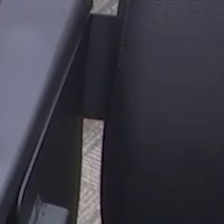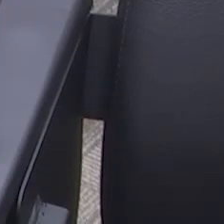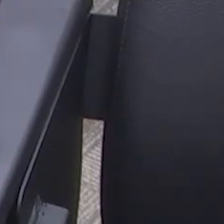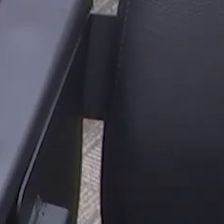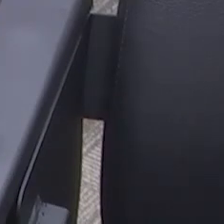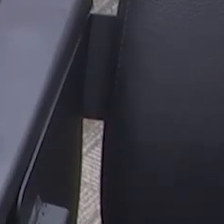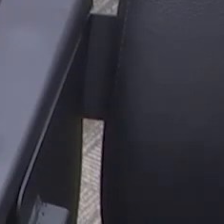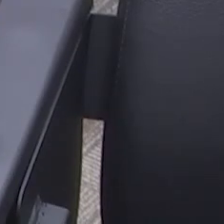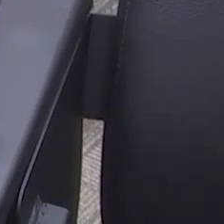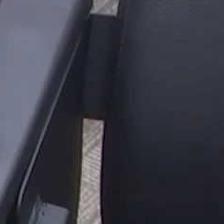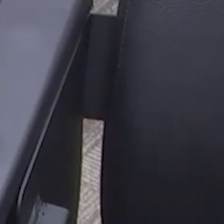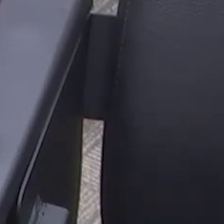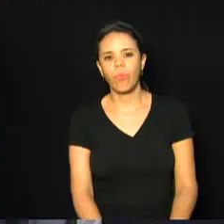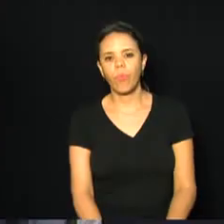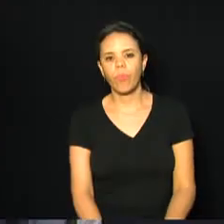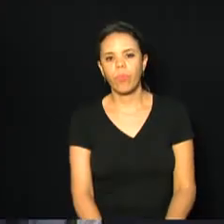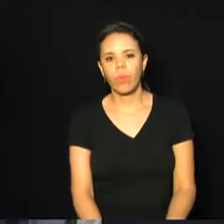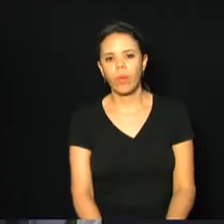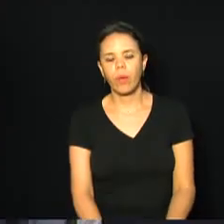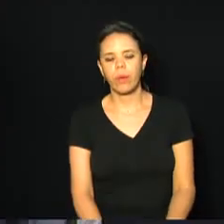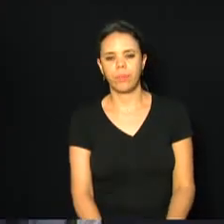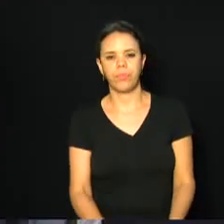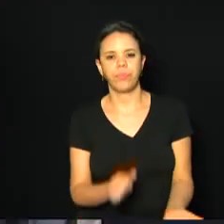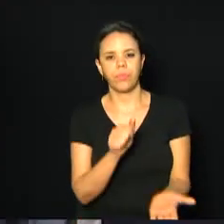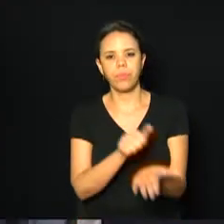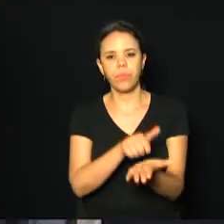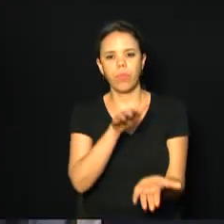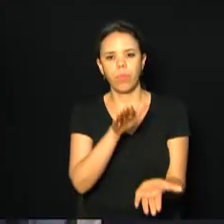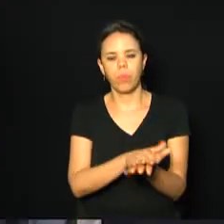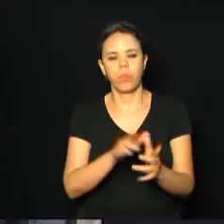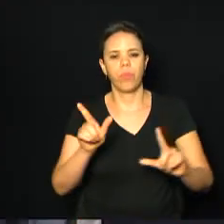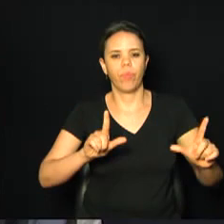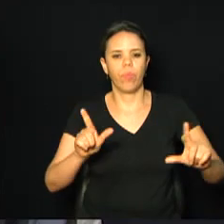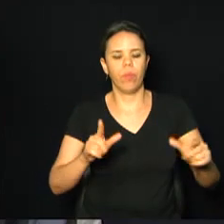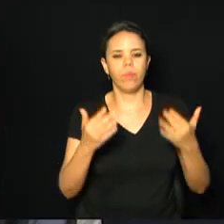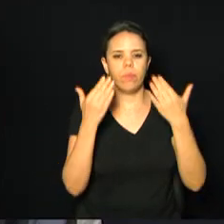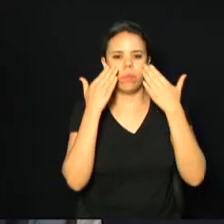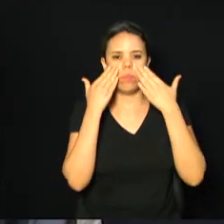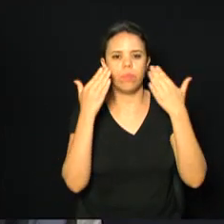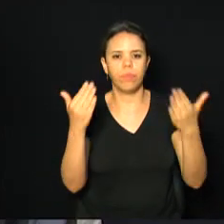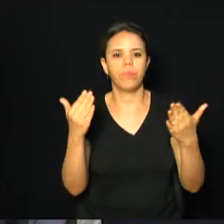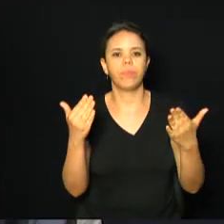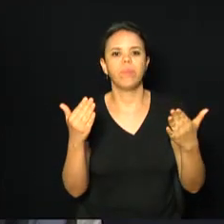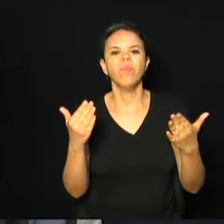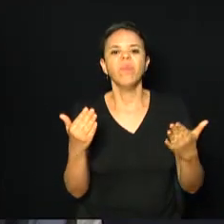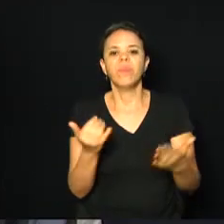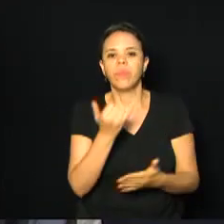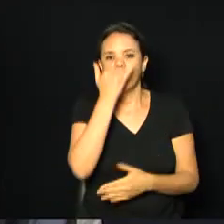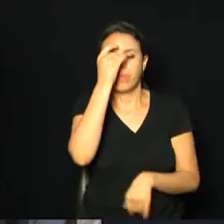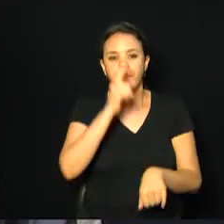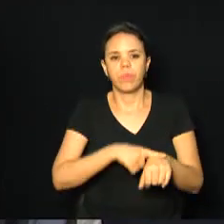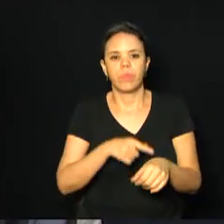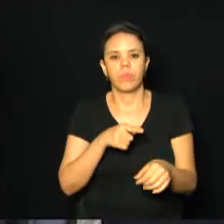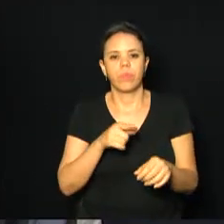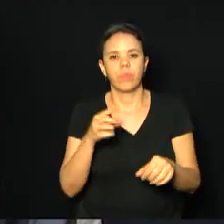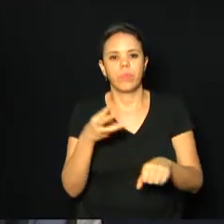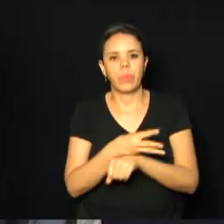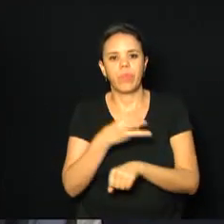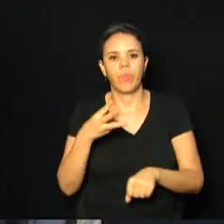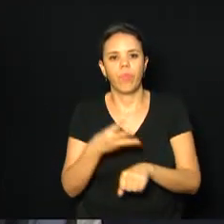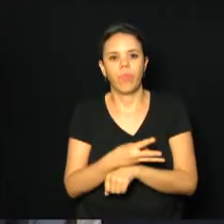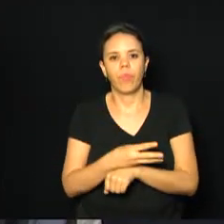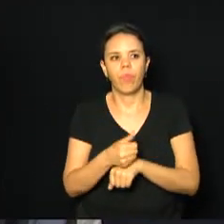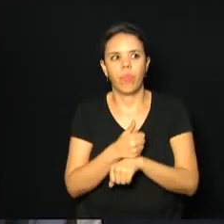foi punida com uma multa bastante severa, porque ela expôs acidentalmente, na hora de publicar o WhatsApp de um